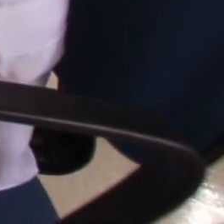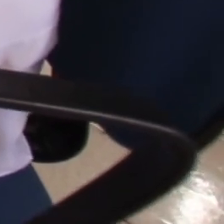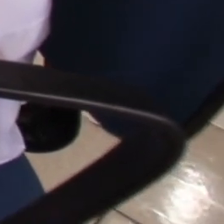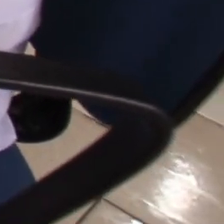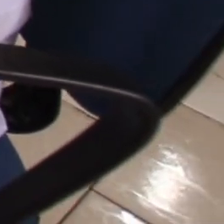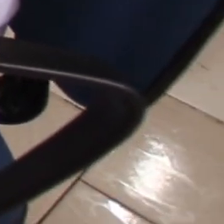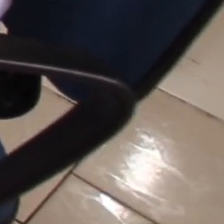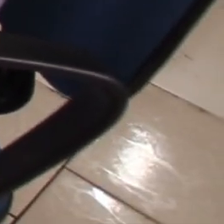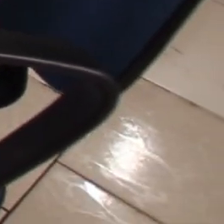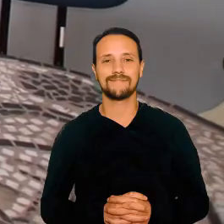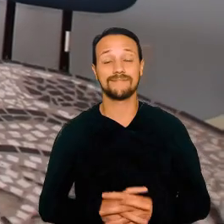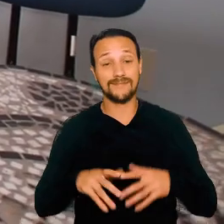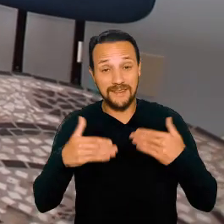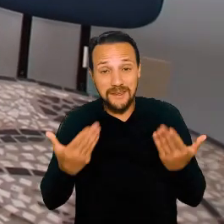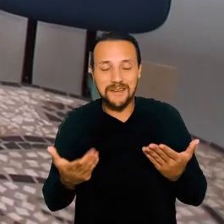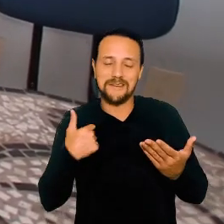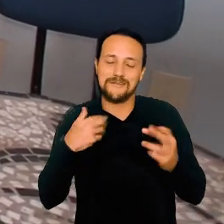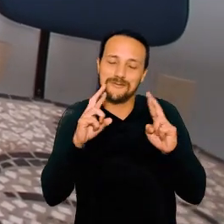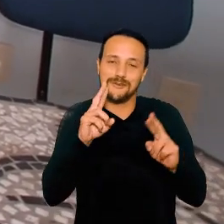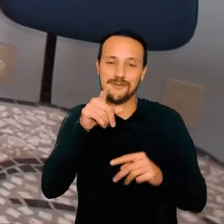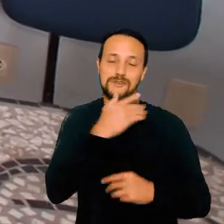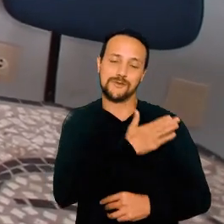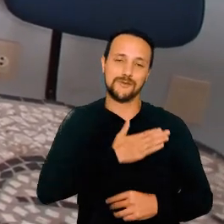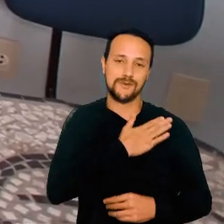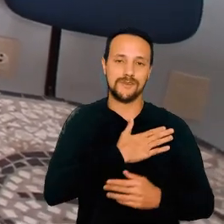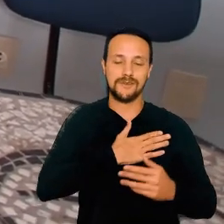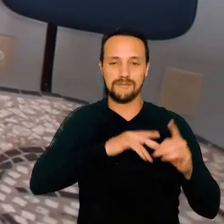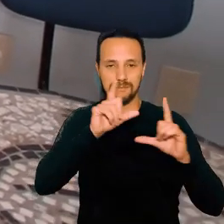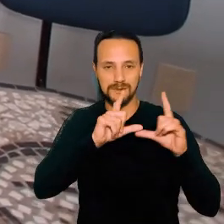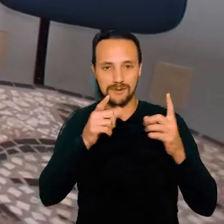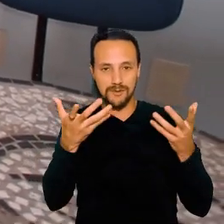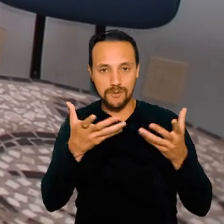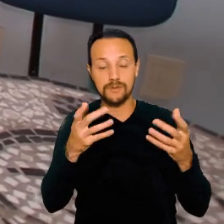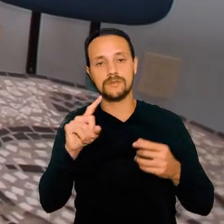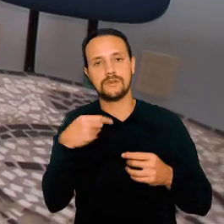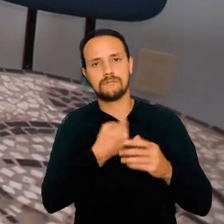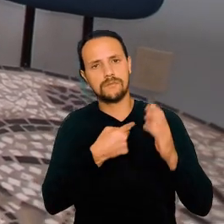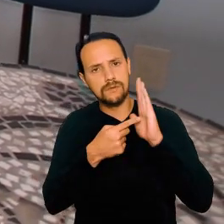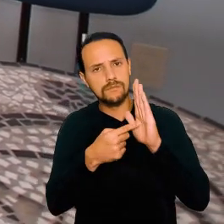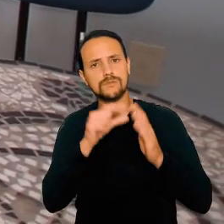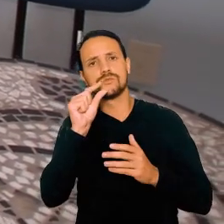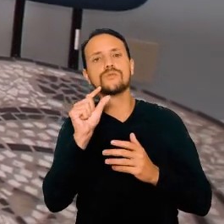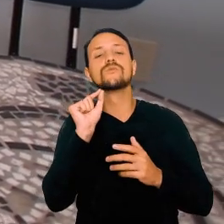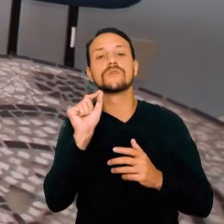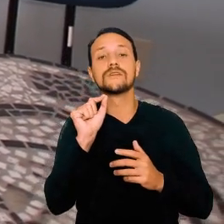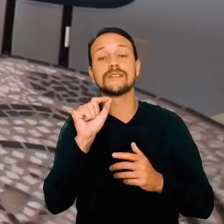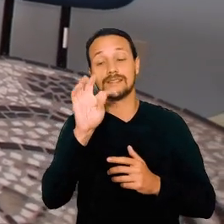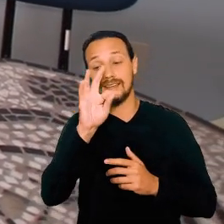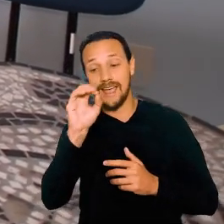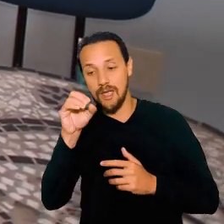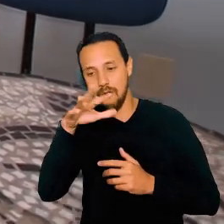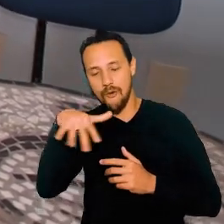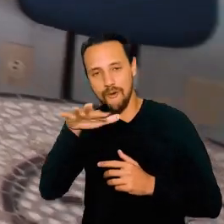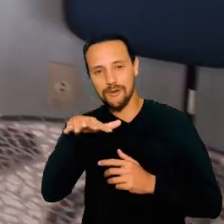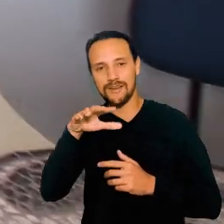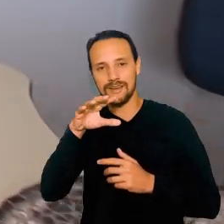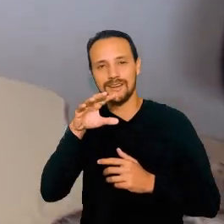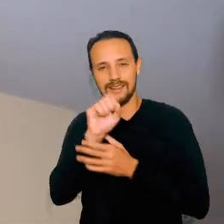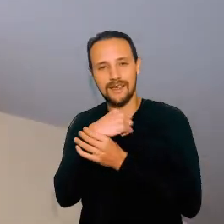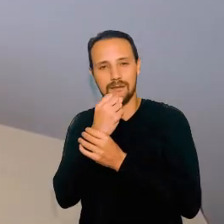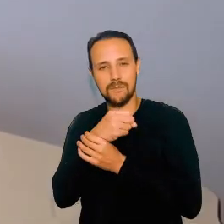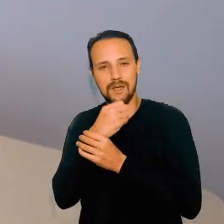pessoa tinha. Ela tinha, né, o papel dela como uma pessoa que trabalhava, que tinha os gostos, que tinha os desejos que ela tinha, né,